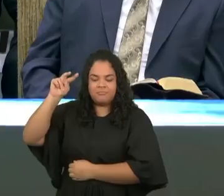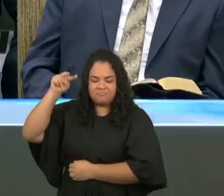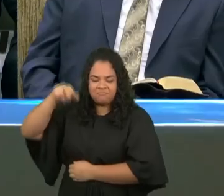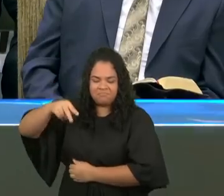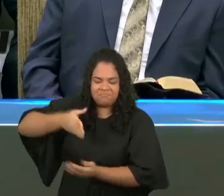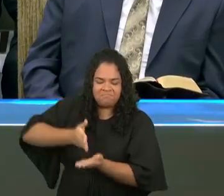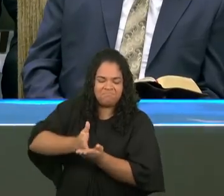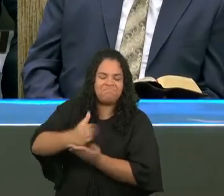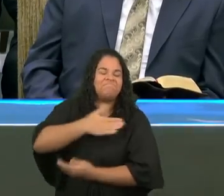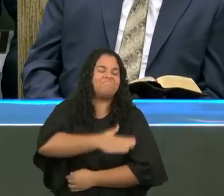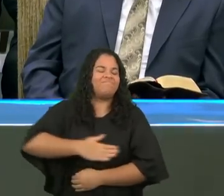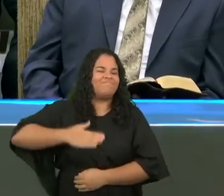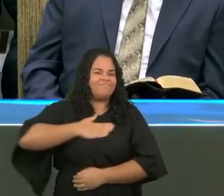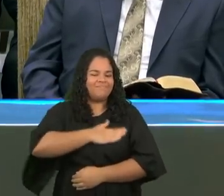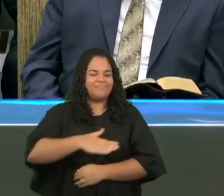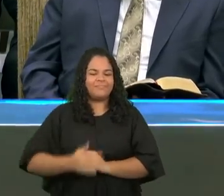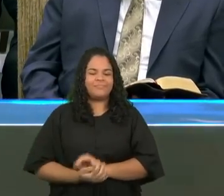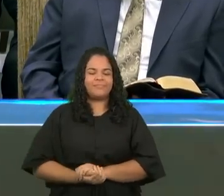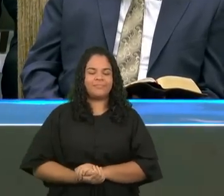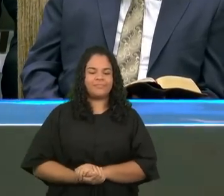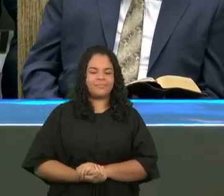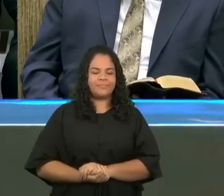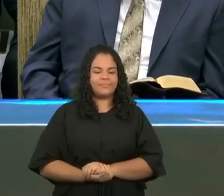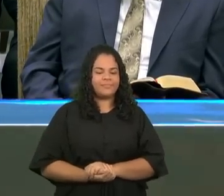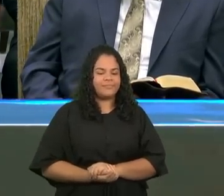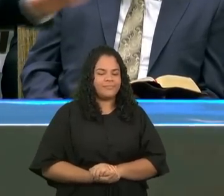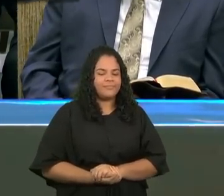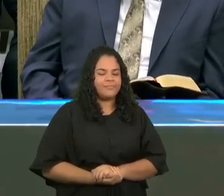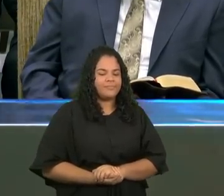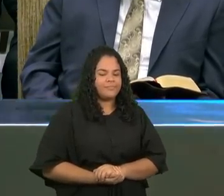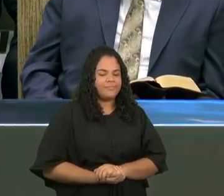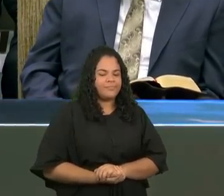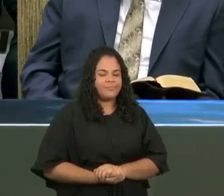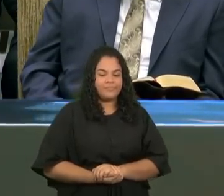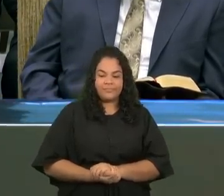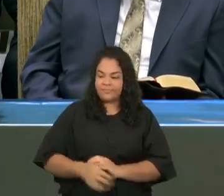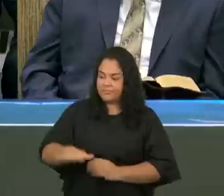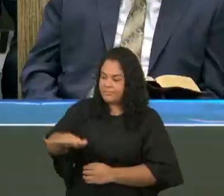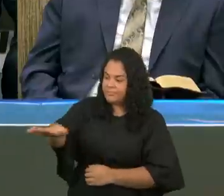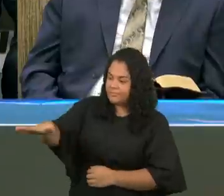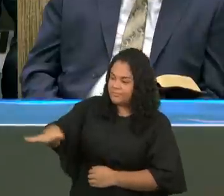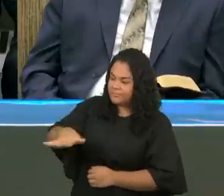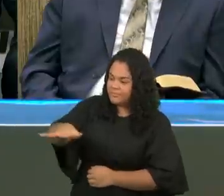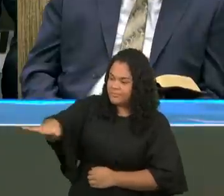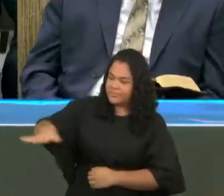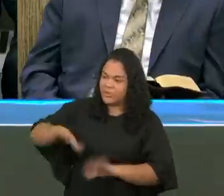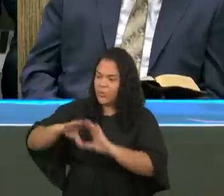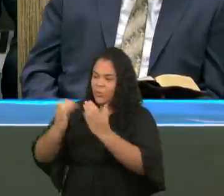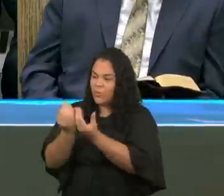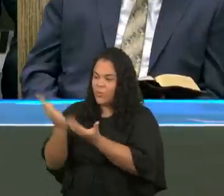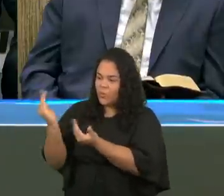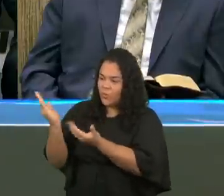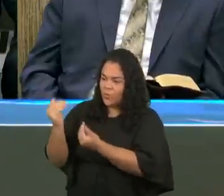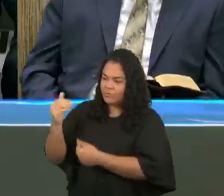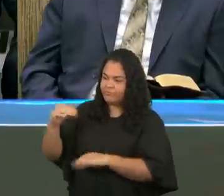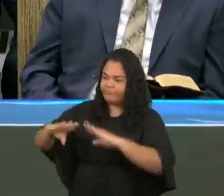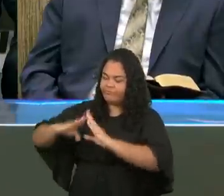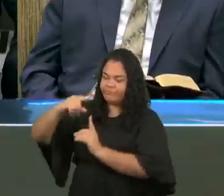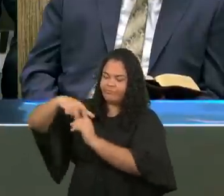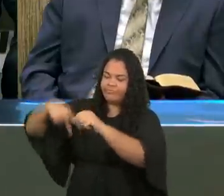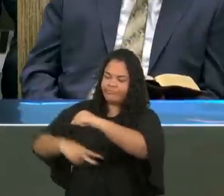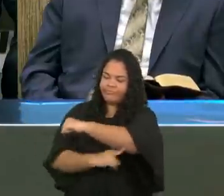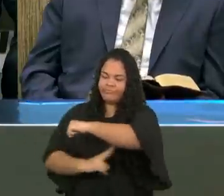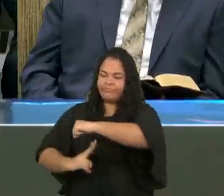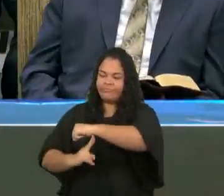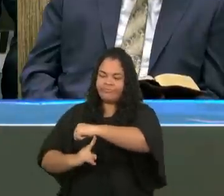Agora nós vamos pedir que toda esta lateral de jovens e o coral de jovens da central e ali aquele lado fiquem